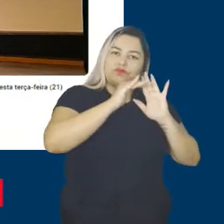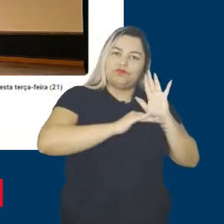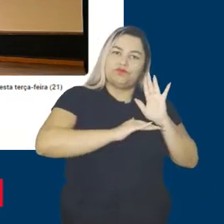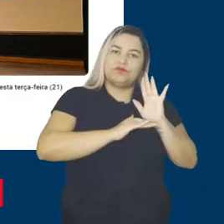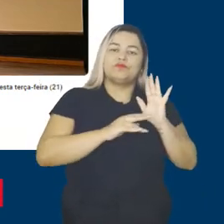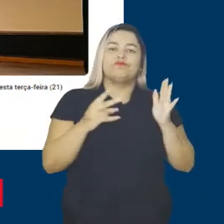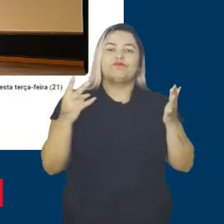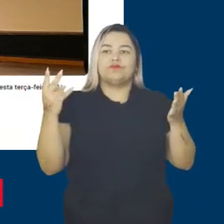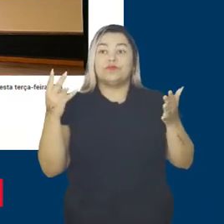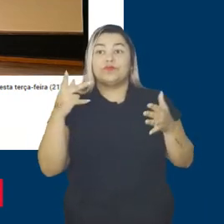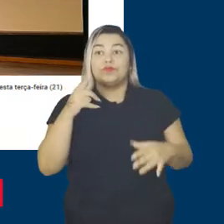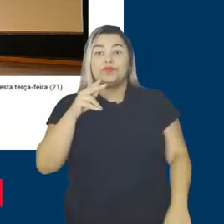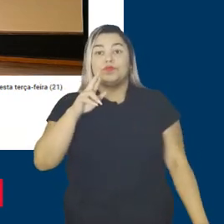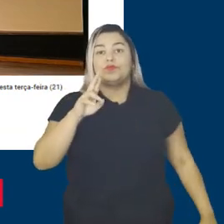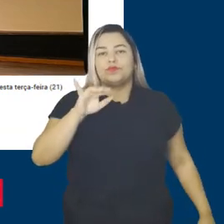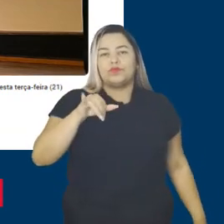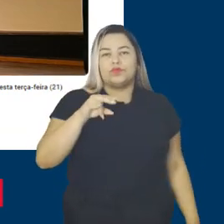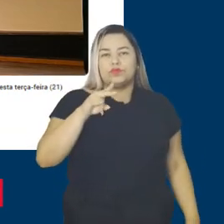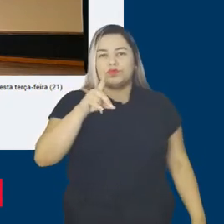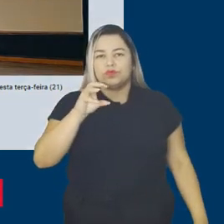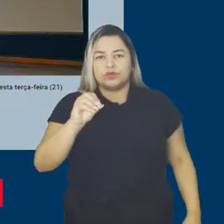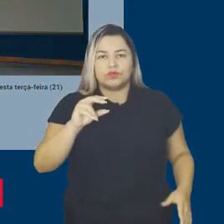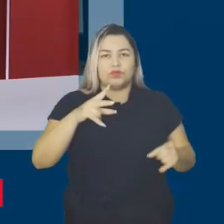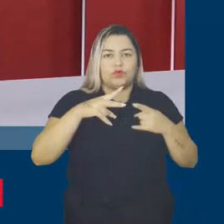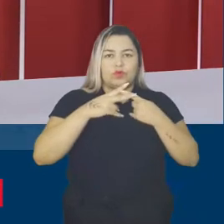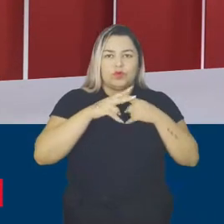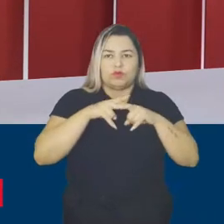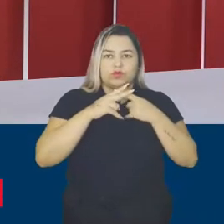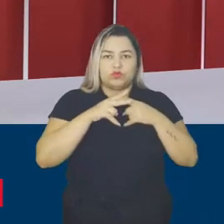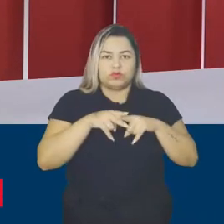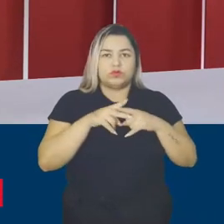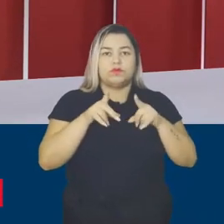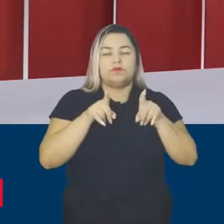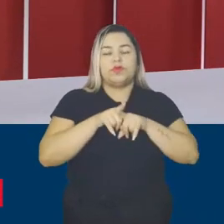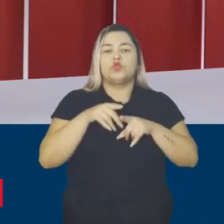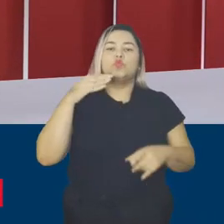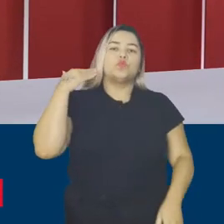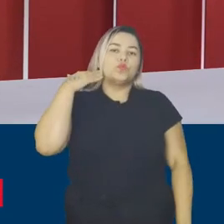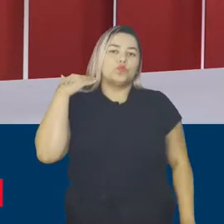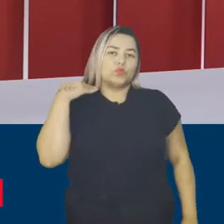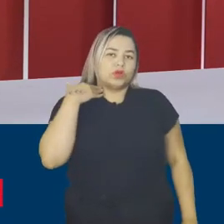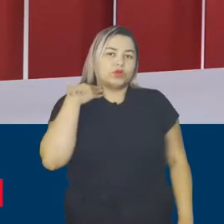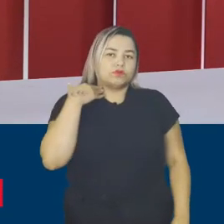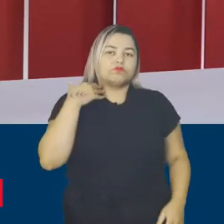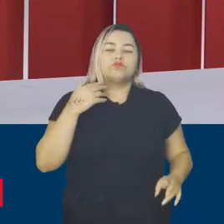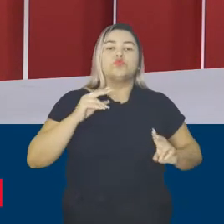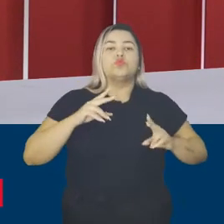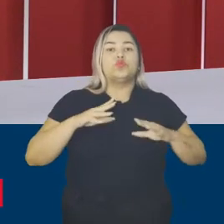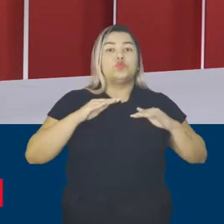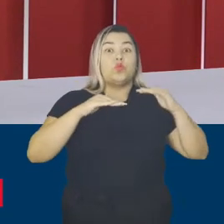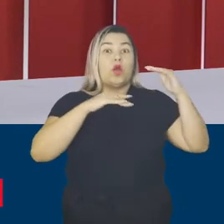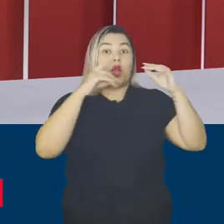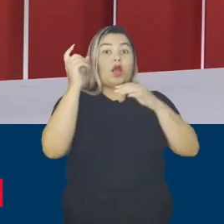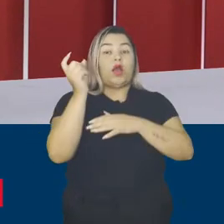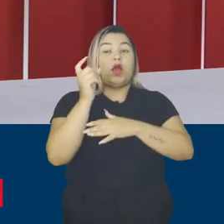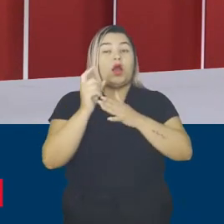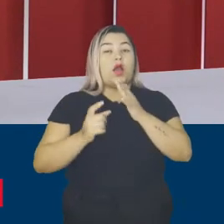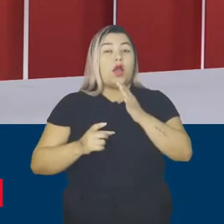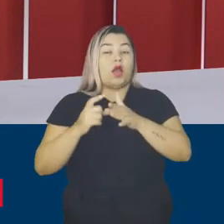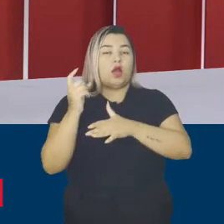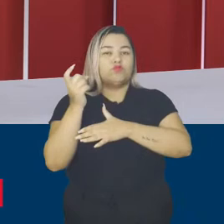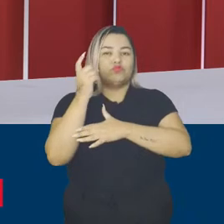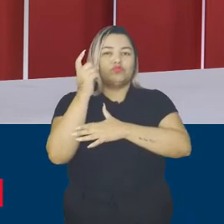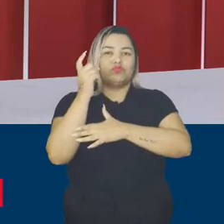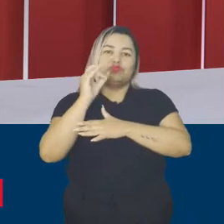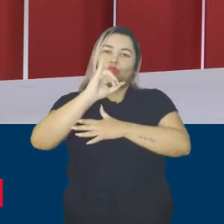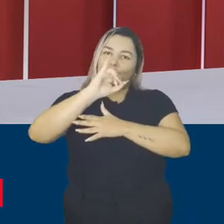para a economia dessa manutenção, né, da insistência do Banco Central em manter essa alta dos juros. Eu queria que você